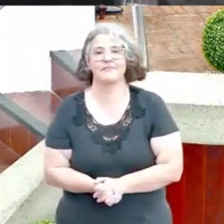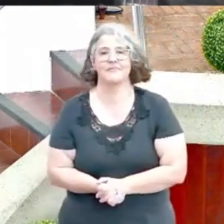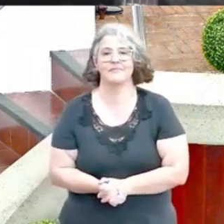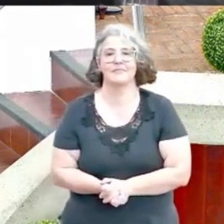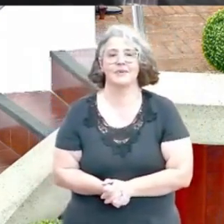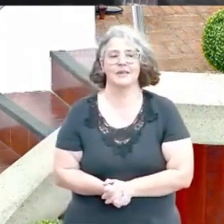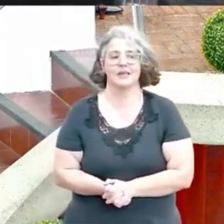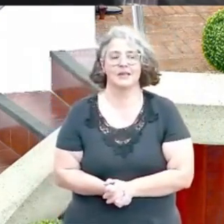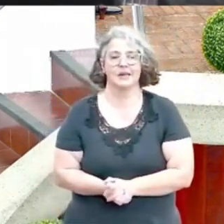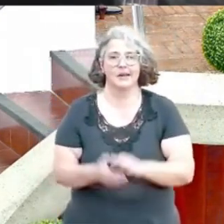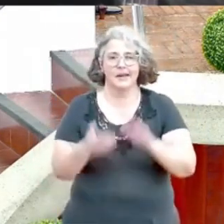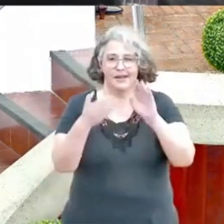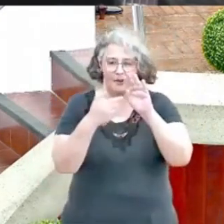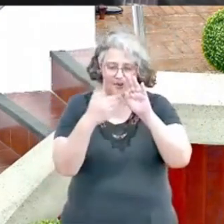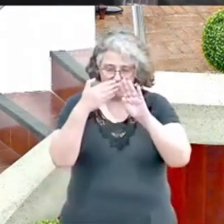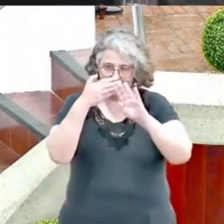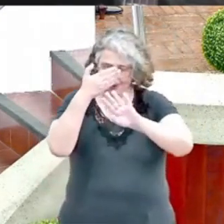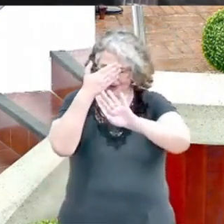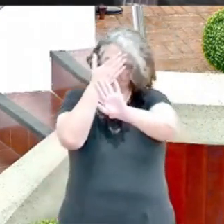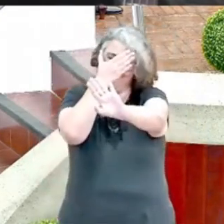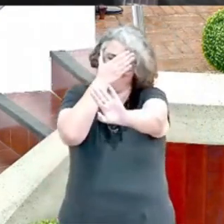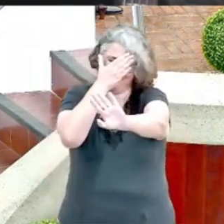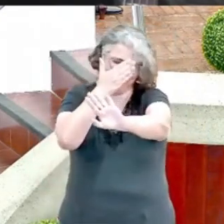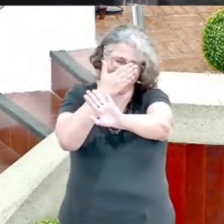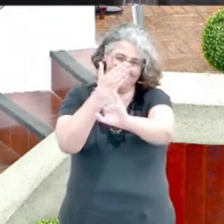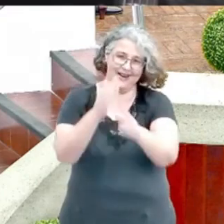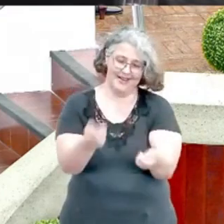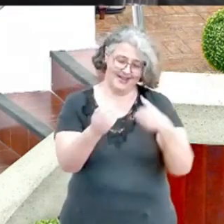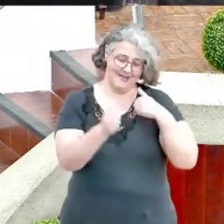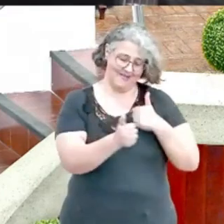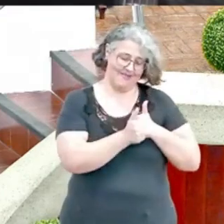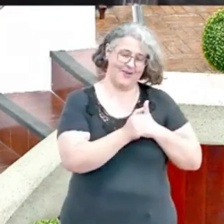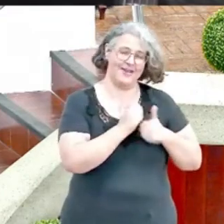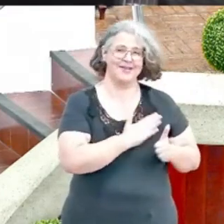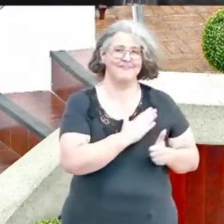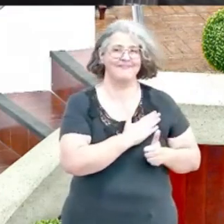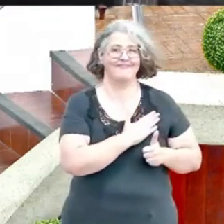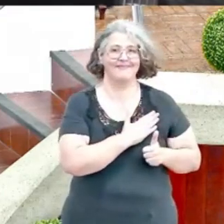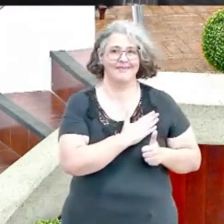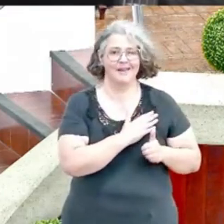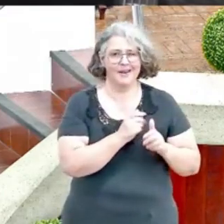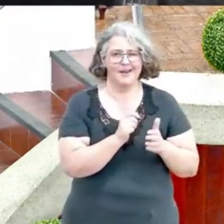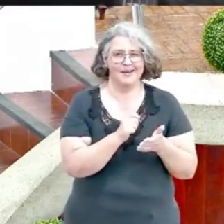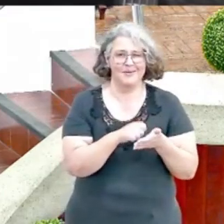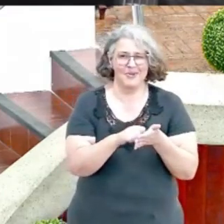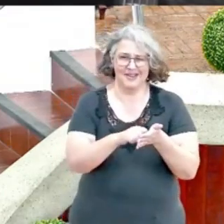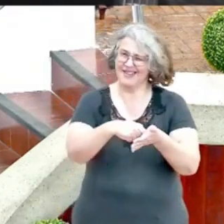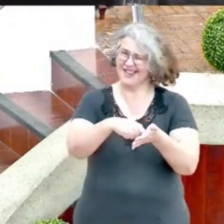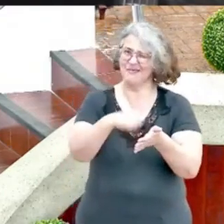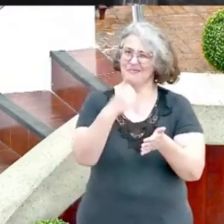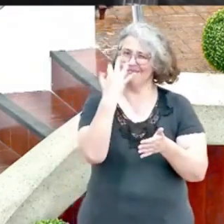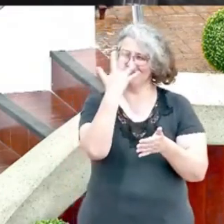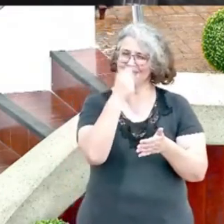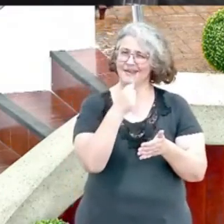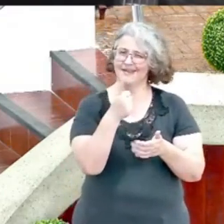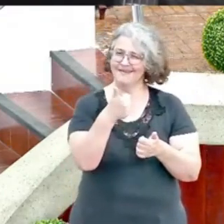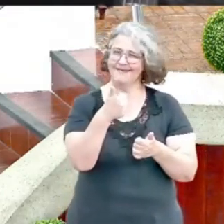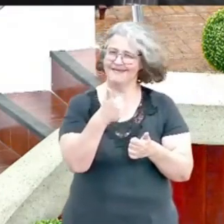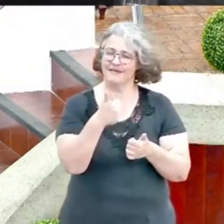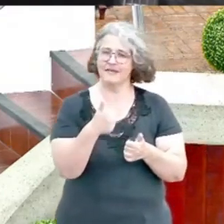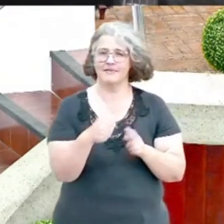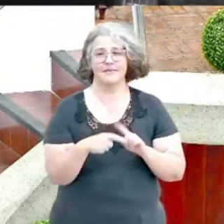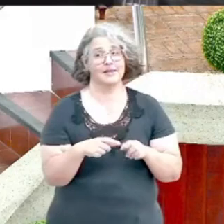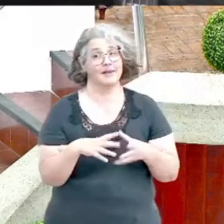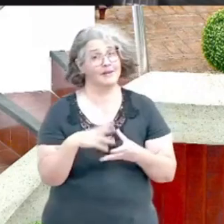Longe dos olhos, perto do coração. Fica bonito no papel, né? Mas na